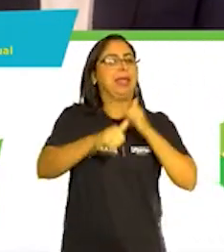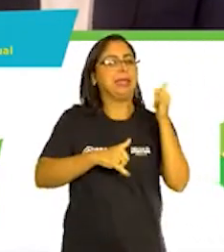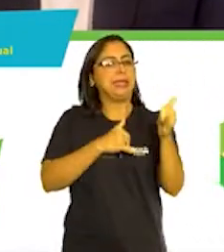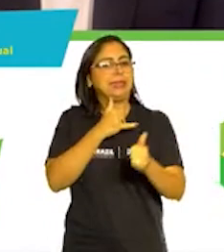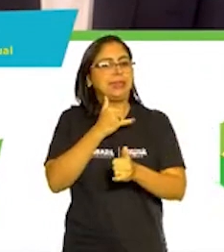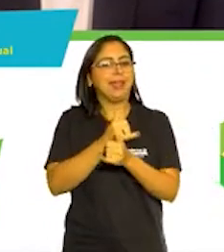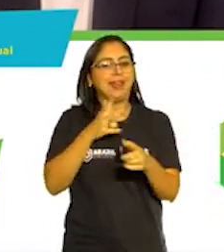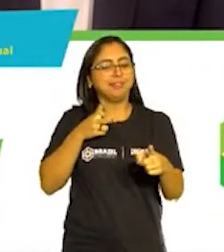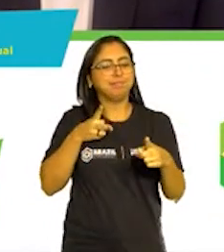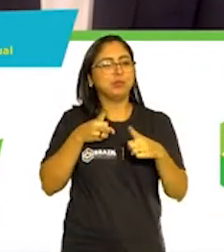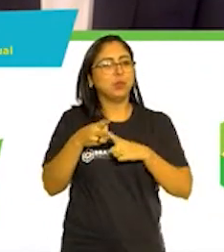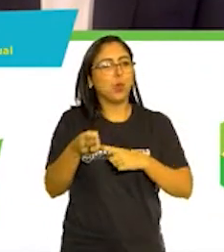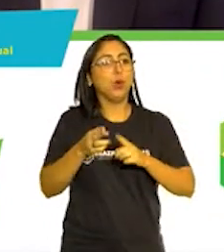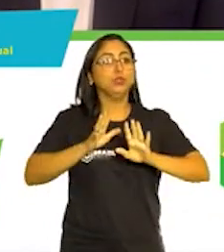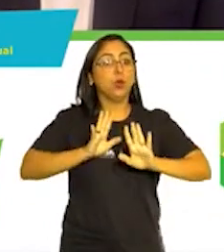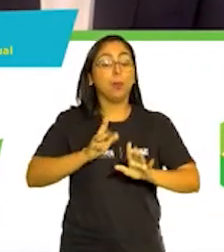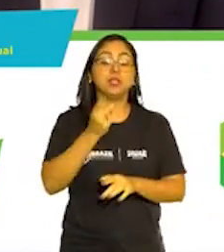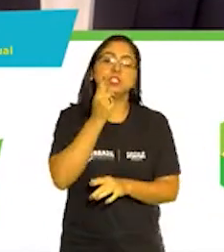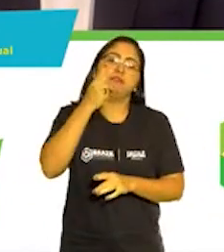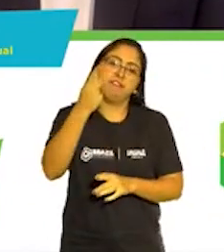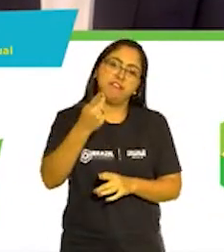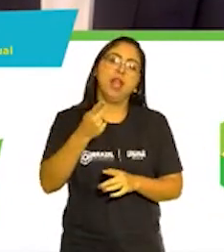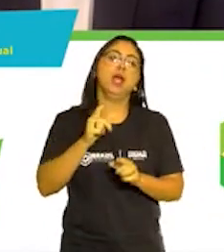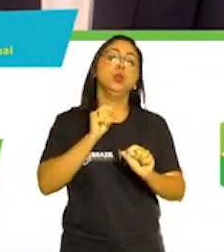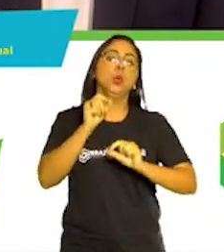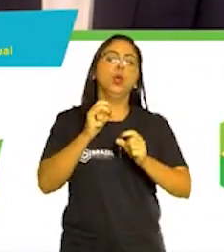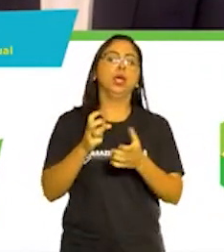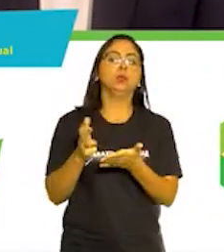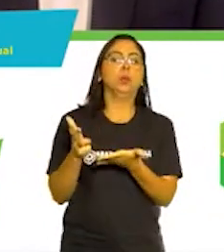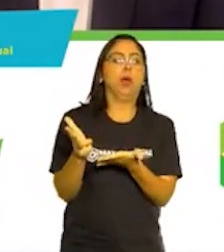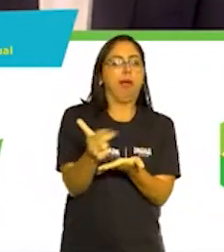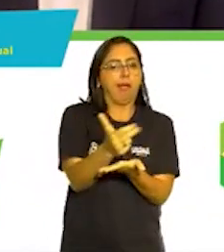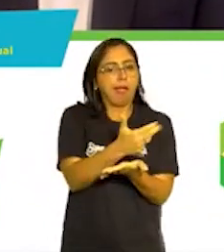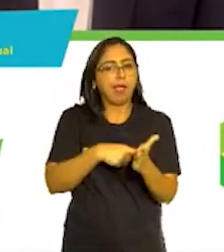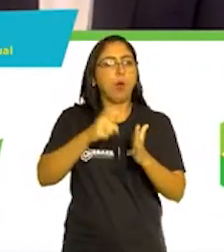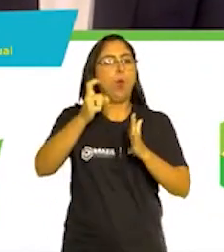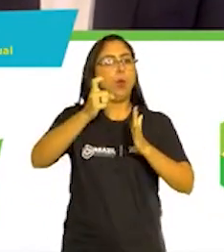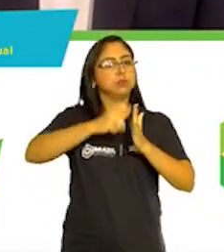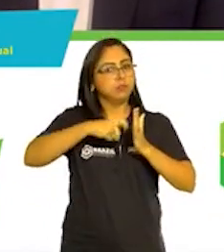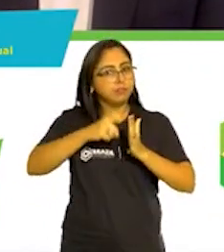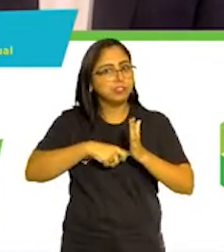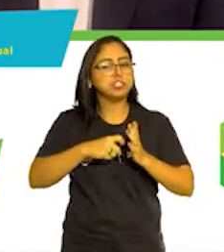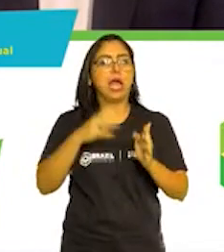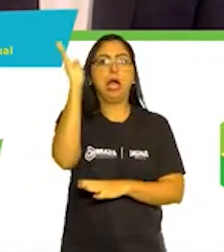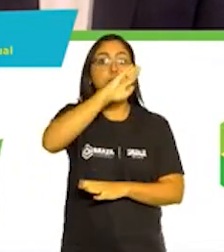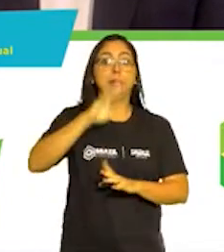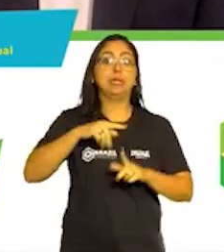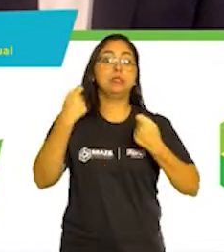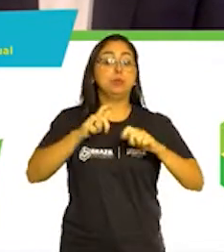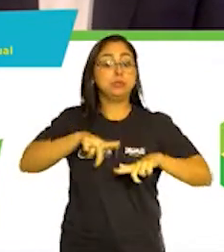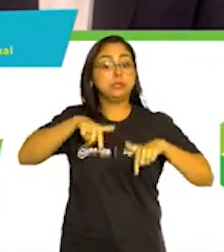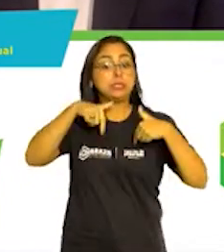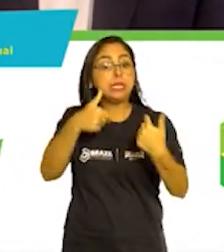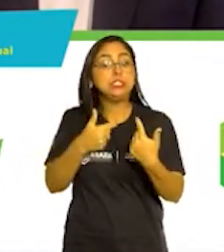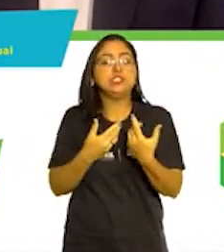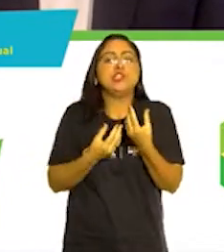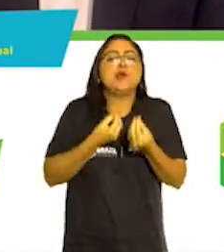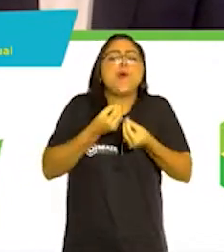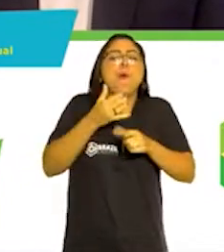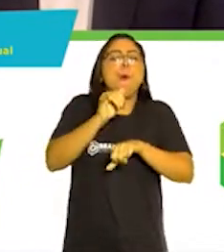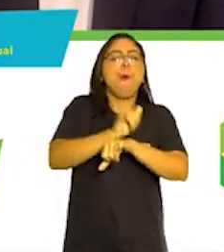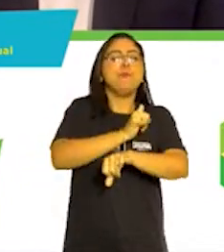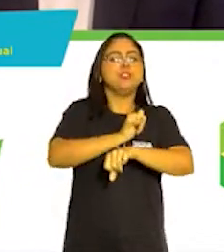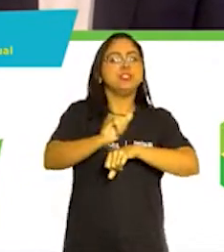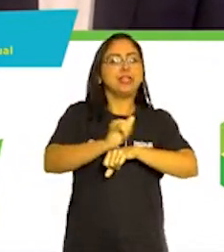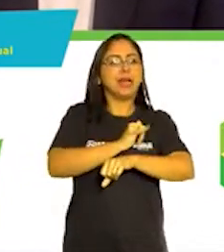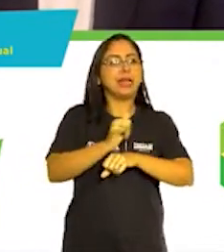nos próximos anos. Então, volto para você, Mansueto, perguntando como e onde cabe esse